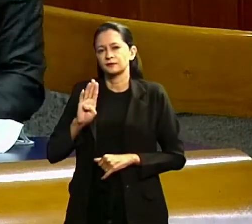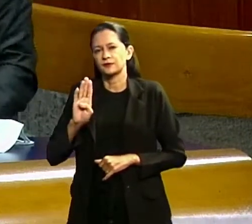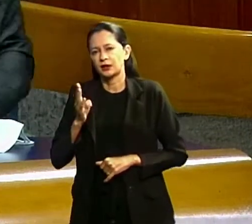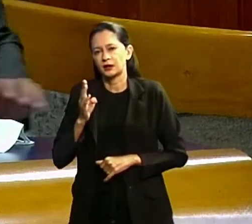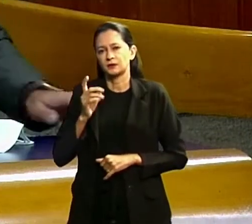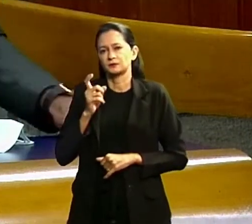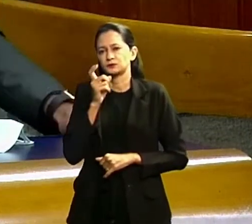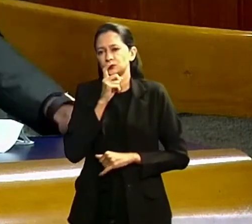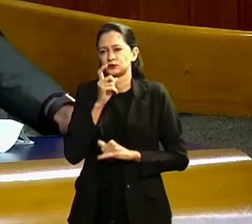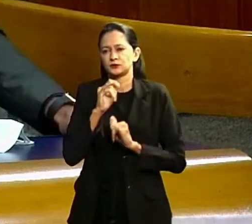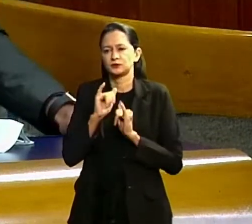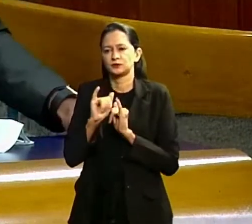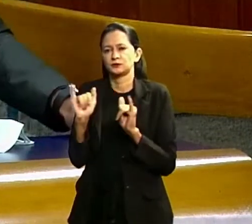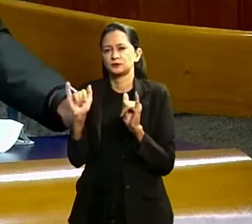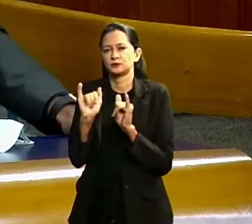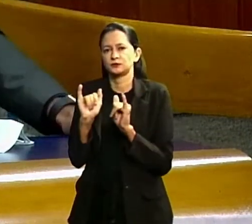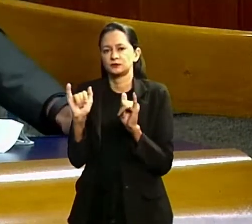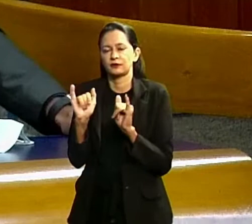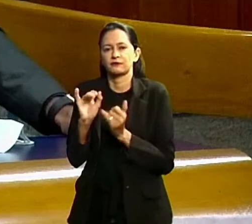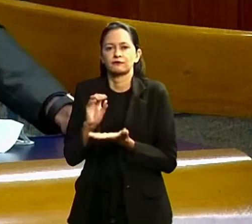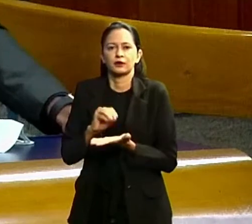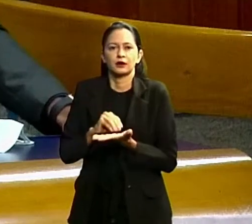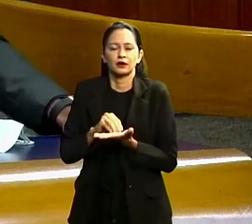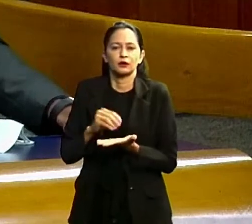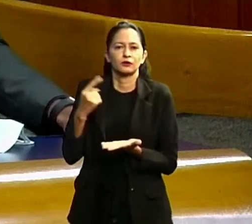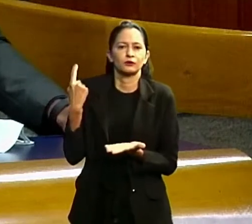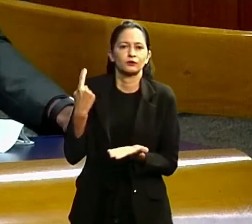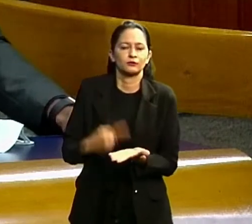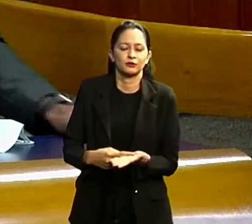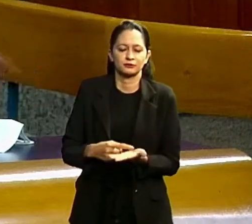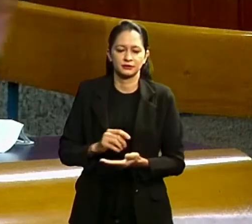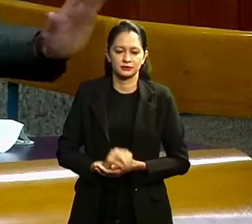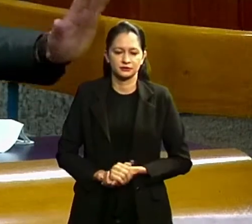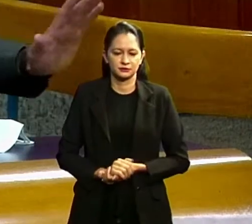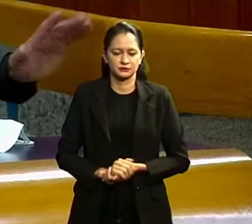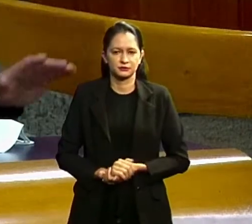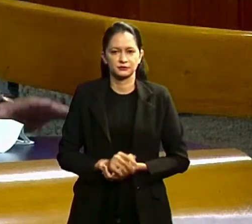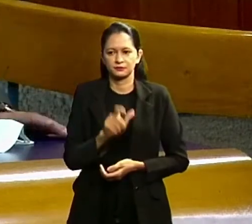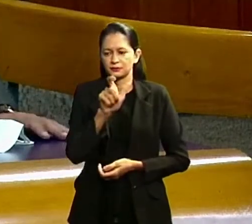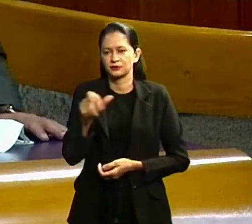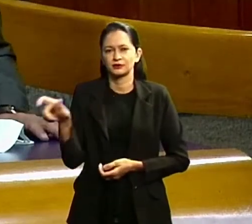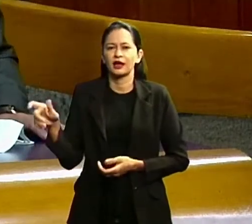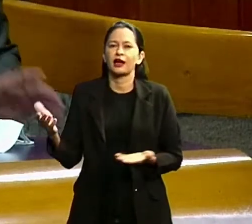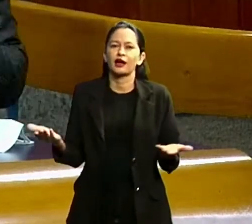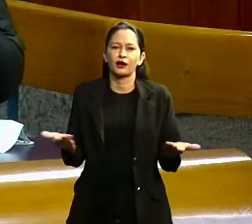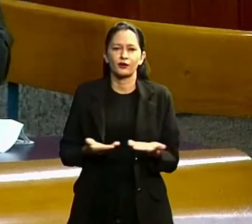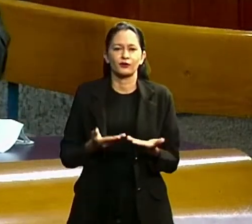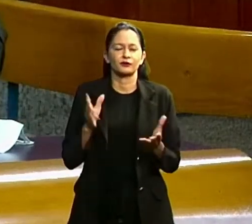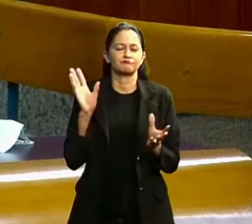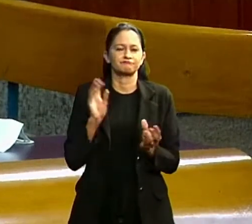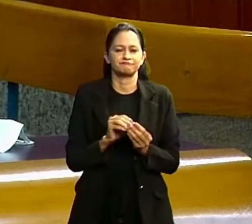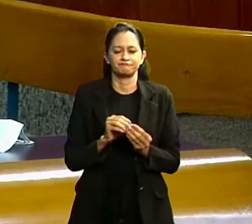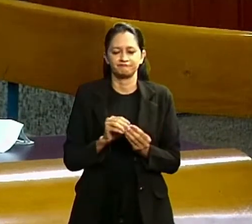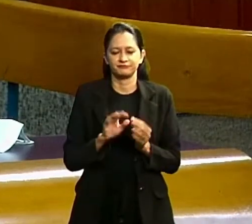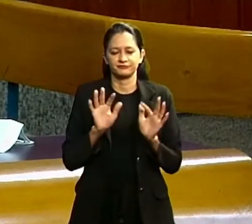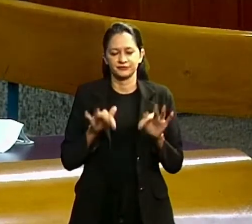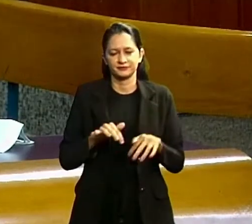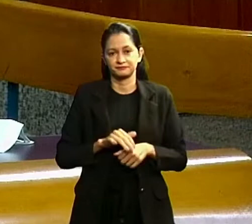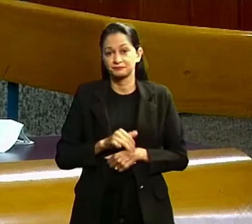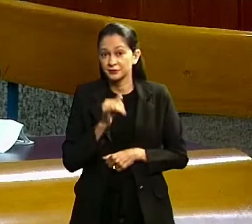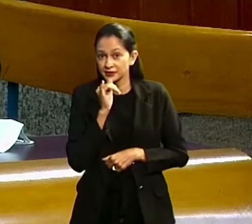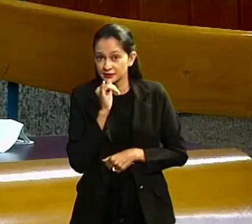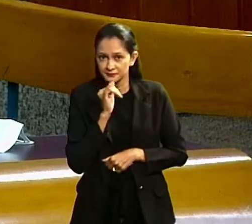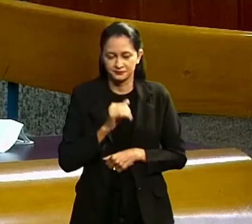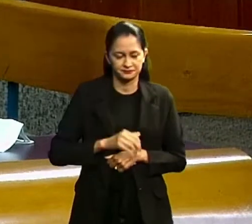a mentira, a falta de compromisso com o povo que nos elegeu. Agora eu tenho um entendimento aqui para finalizar, se